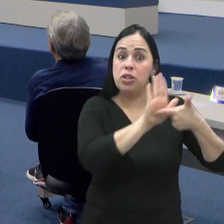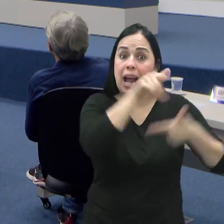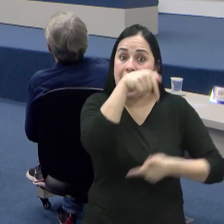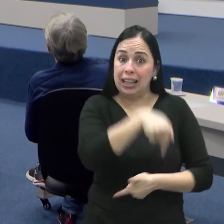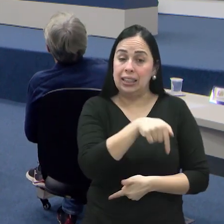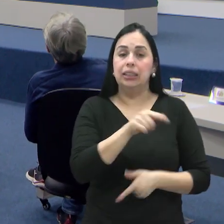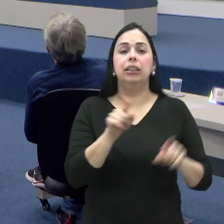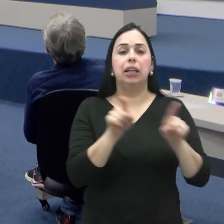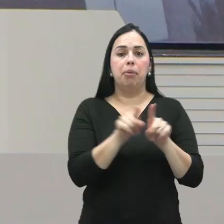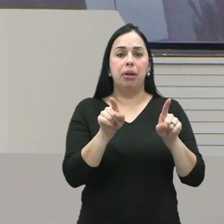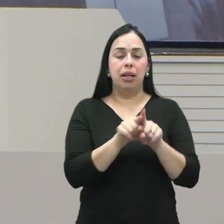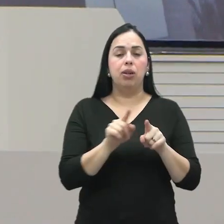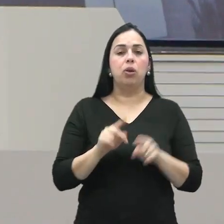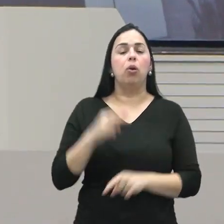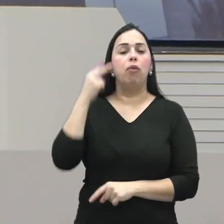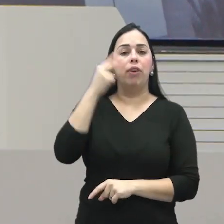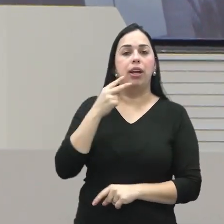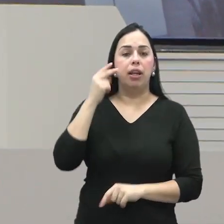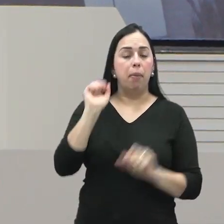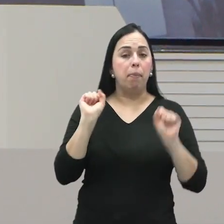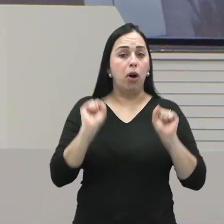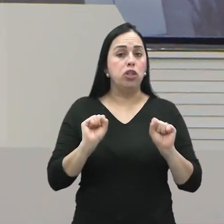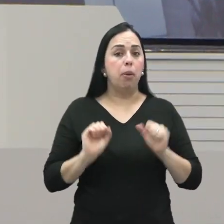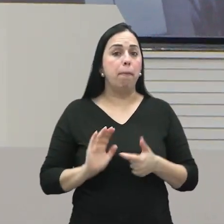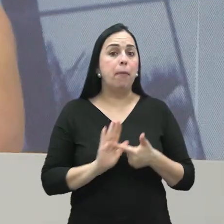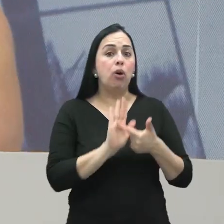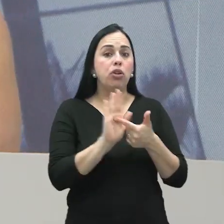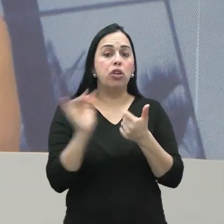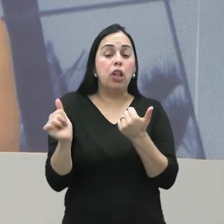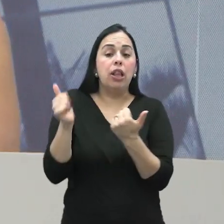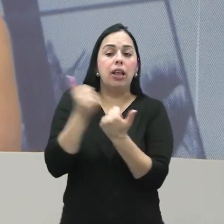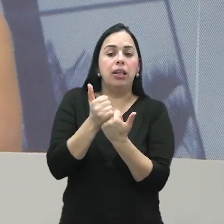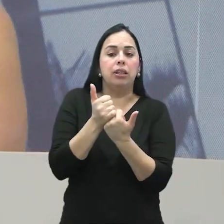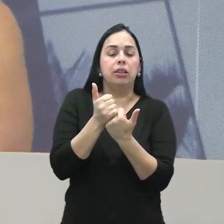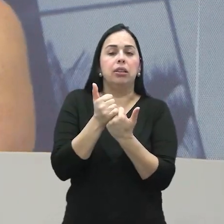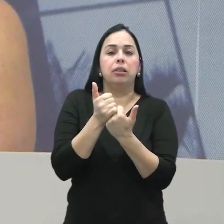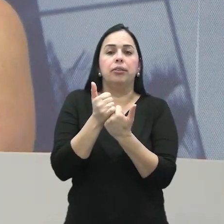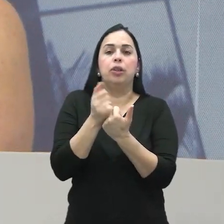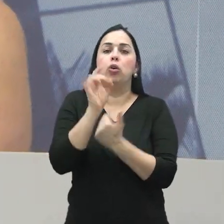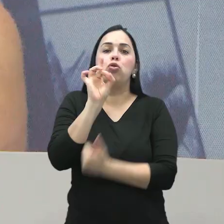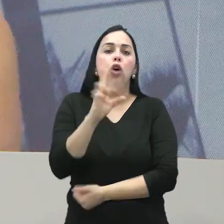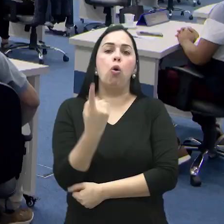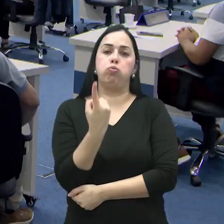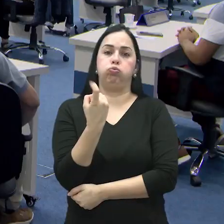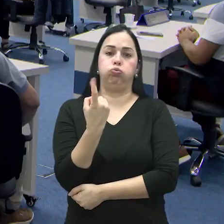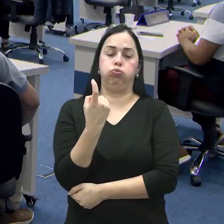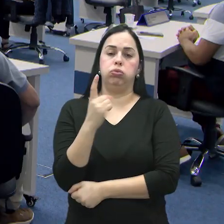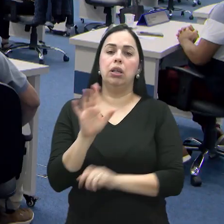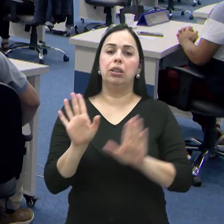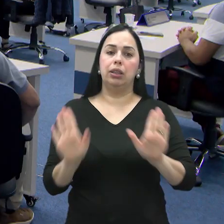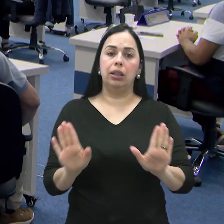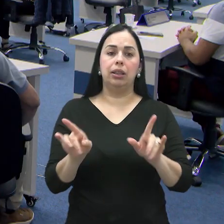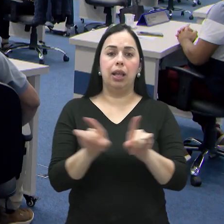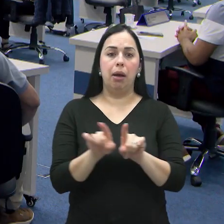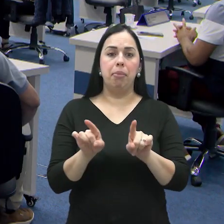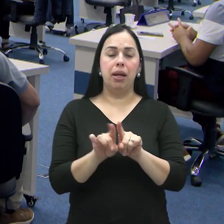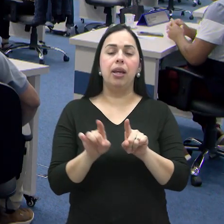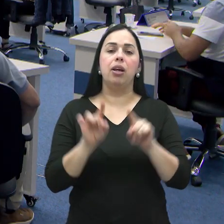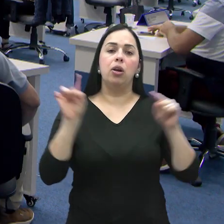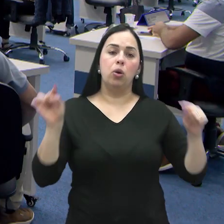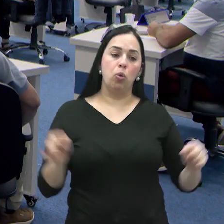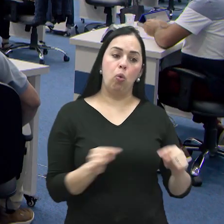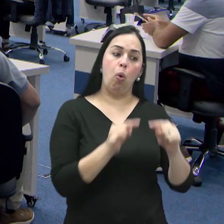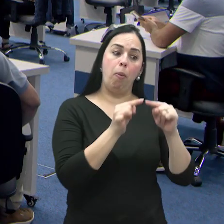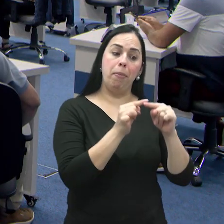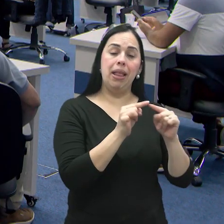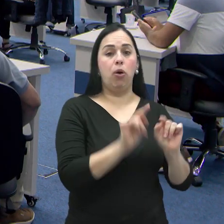lei. Além disso, o vereador só pode apresentar um substitutivo por projeto, sendo obrigatória uma relação